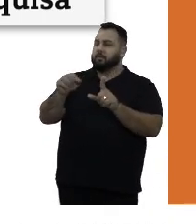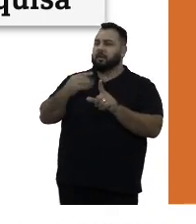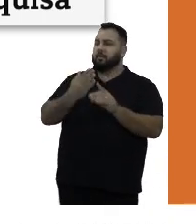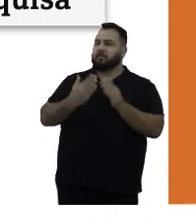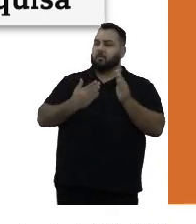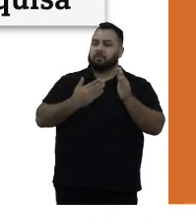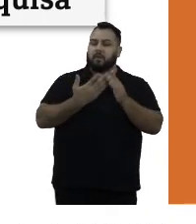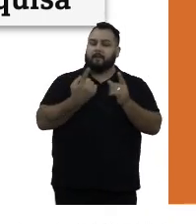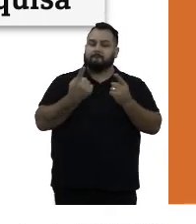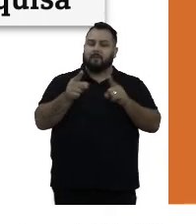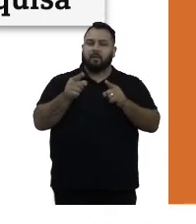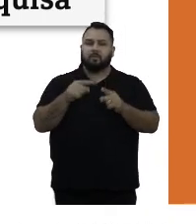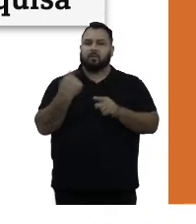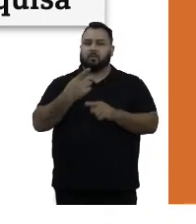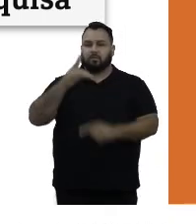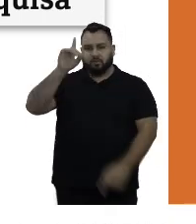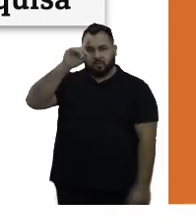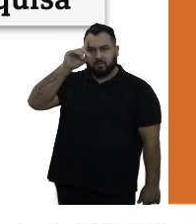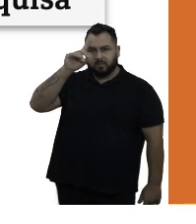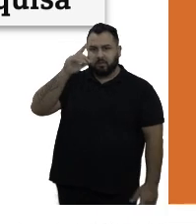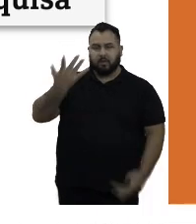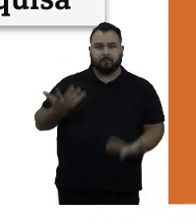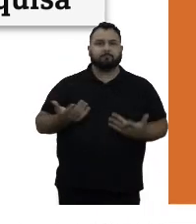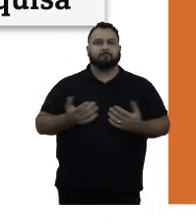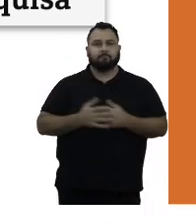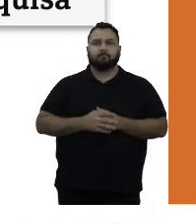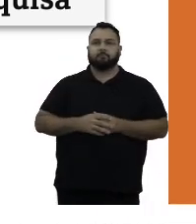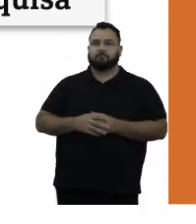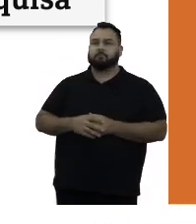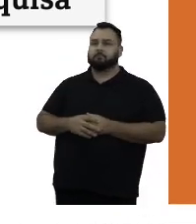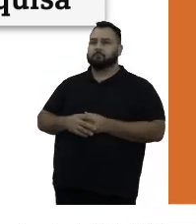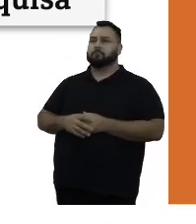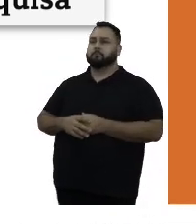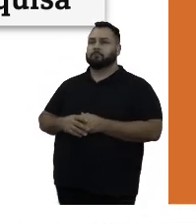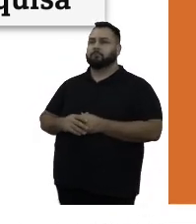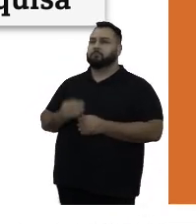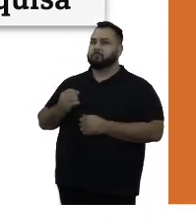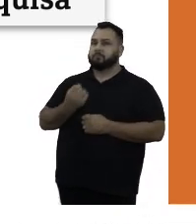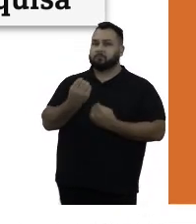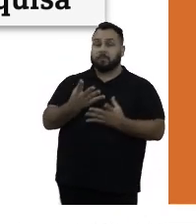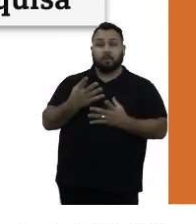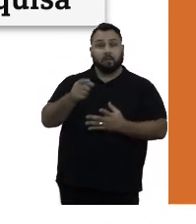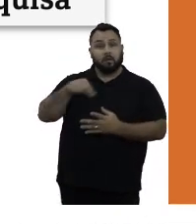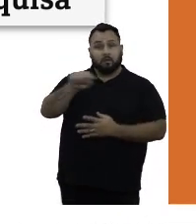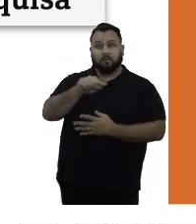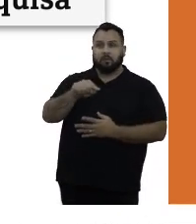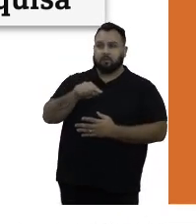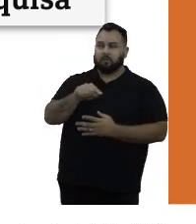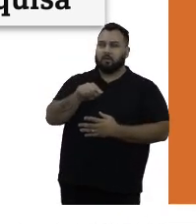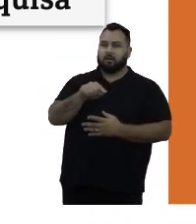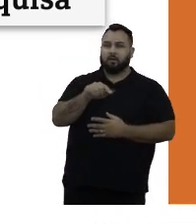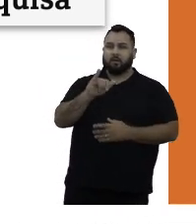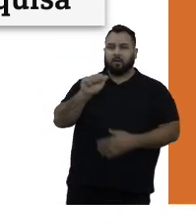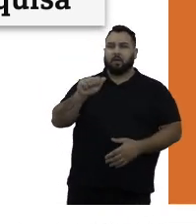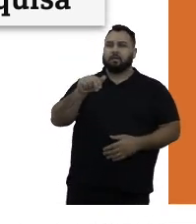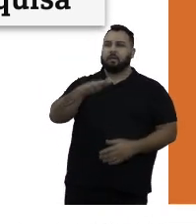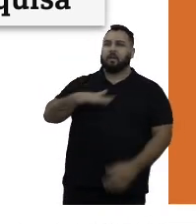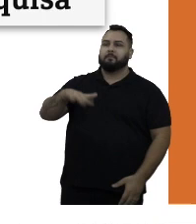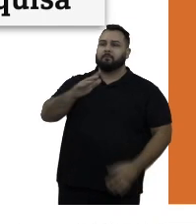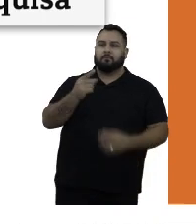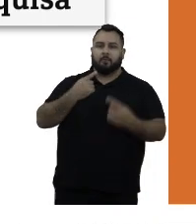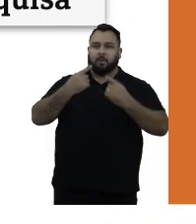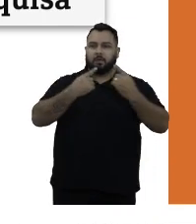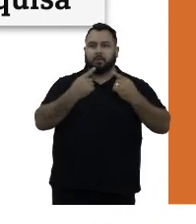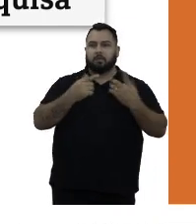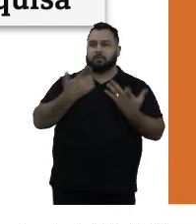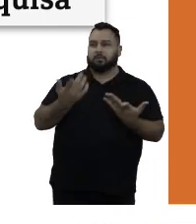aí algumas notícias só para tangibilizar, eu trouxe uma aqui até como forma de trazer um alento para a gente. Ali a gente está, né? IA na mídia, tecnologia para